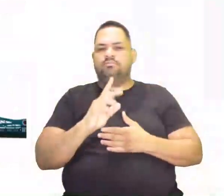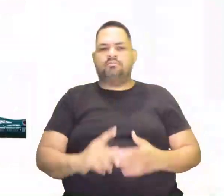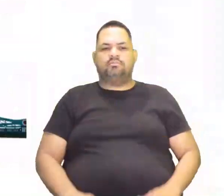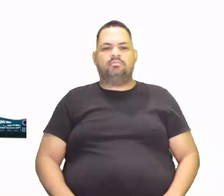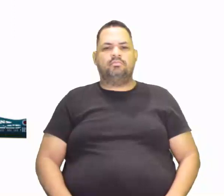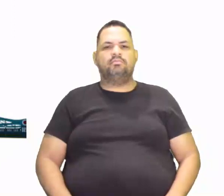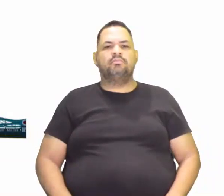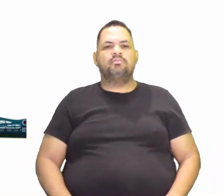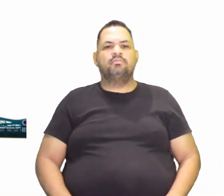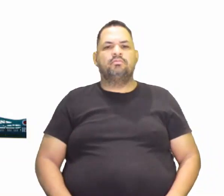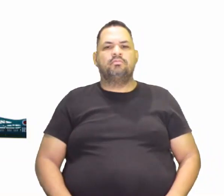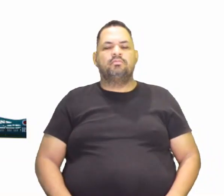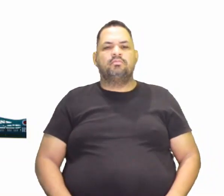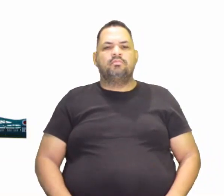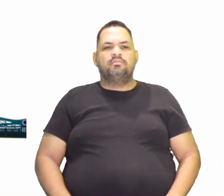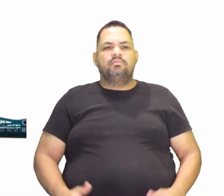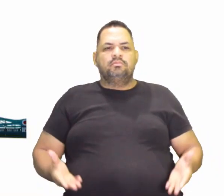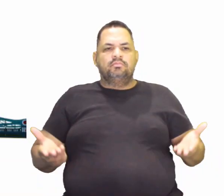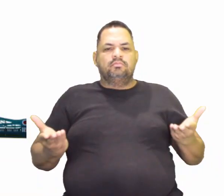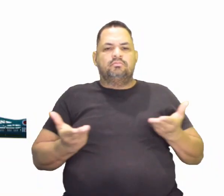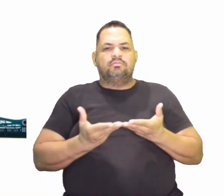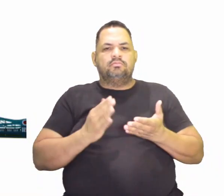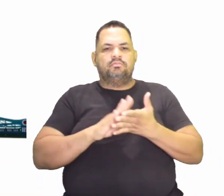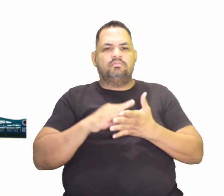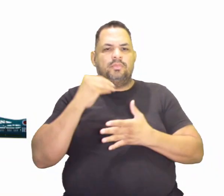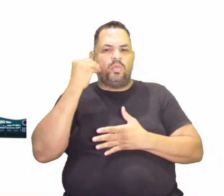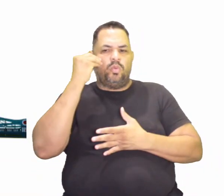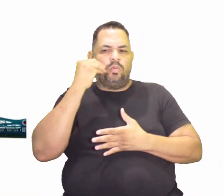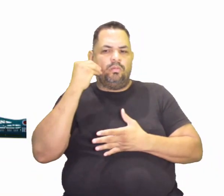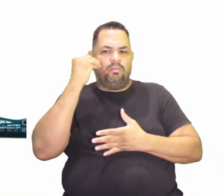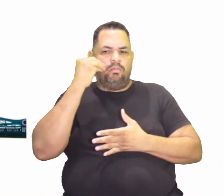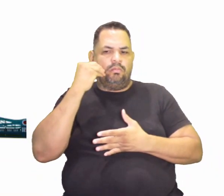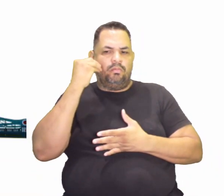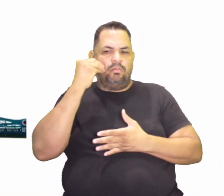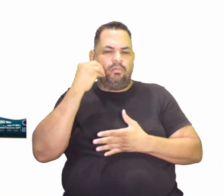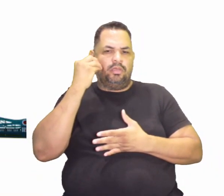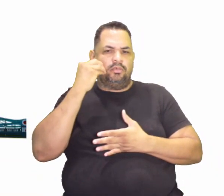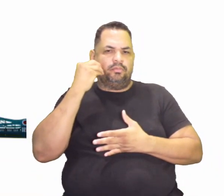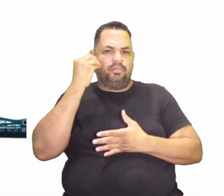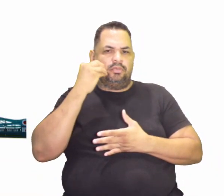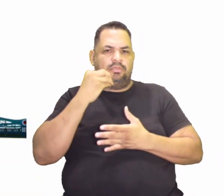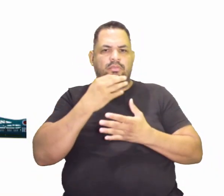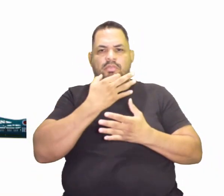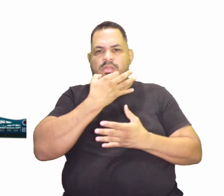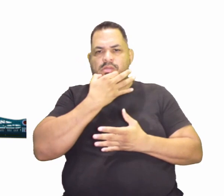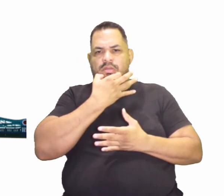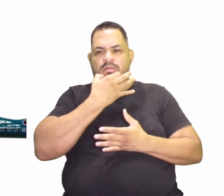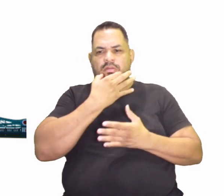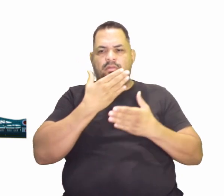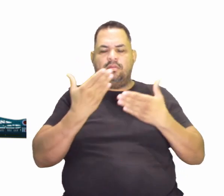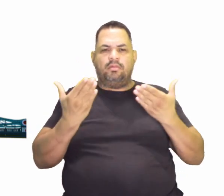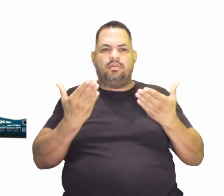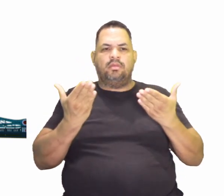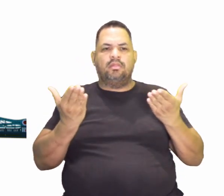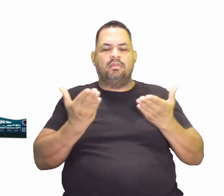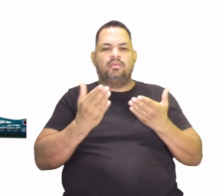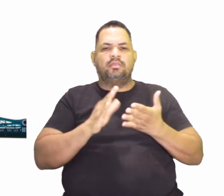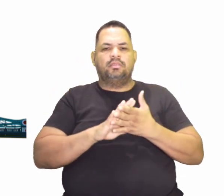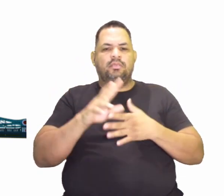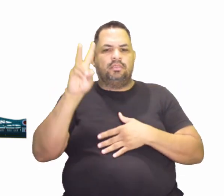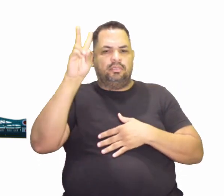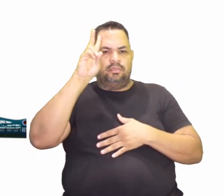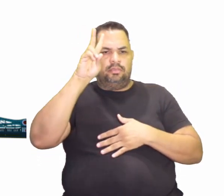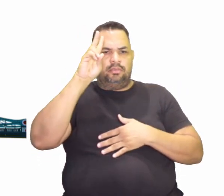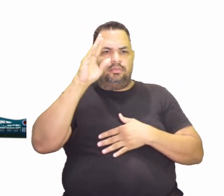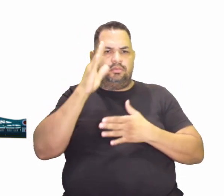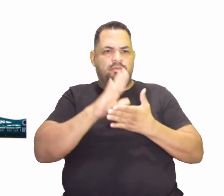aí. Agora vamos para o empirismo, gente. Lembra que nós estudamos já lá no segundo ano, mas